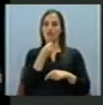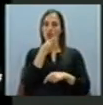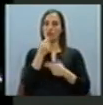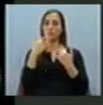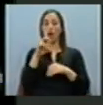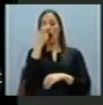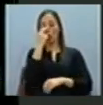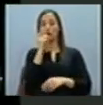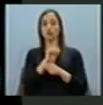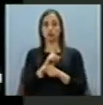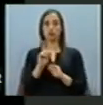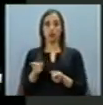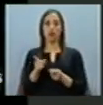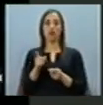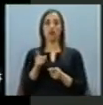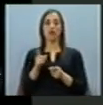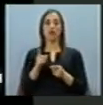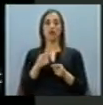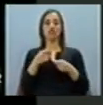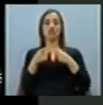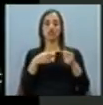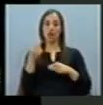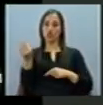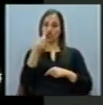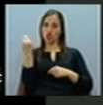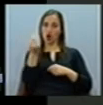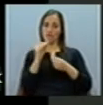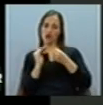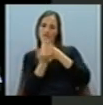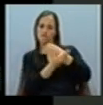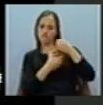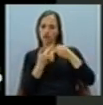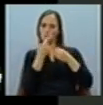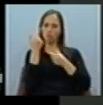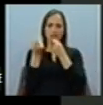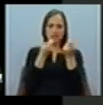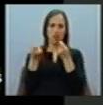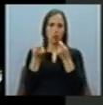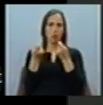ser curioso que os discos das estrelas jovens é muito parecido com os discos de